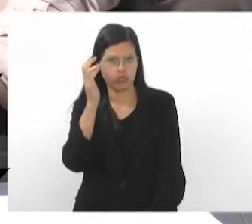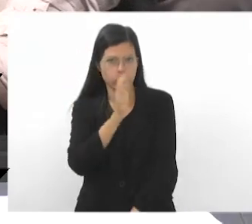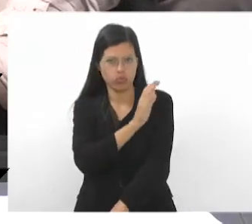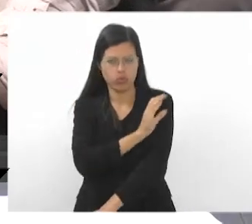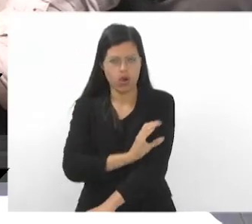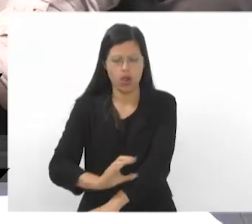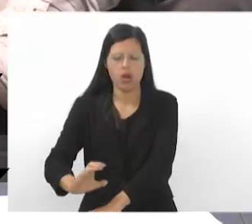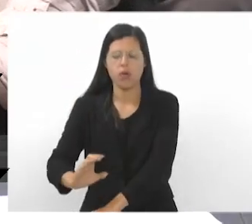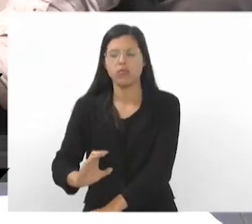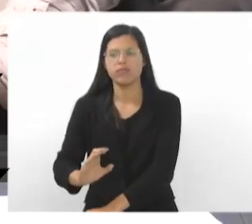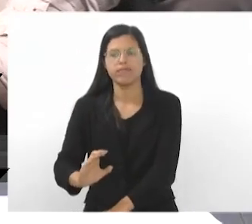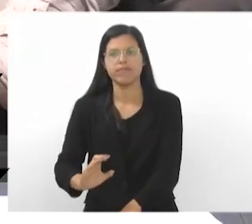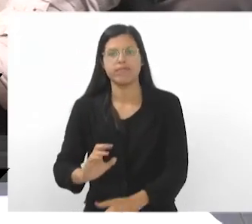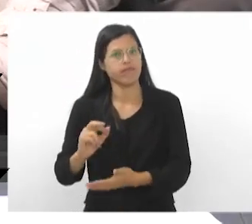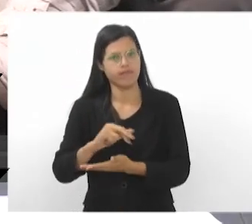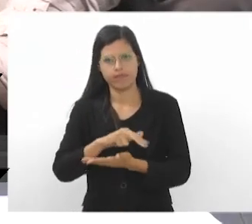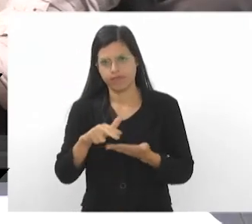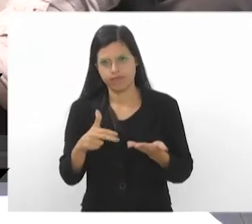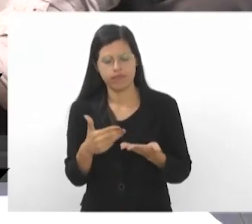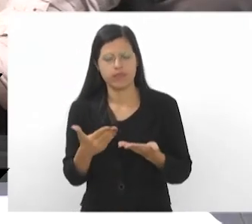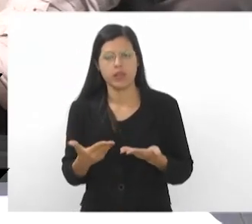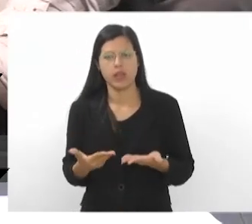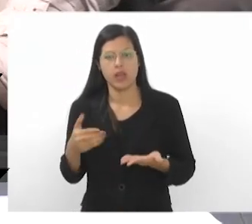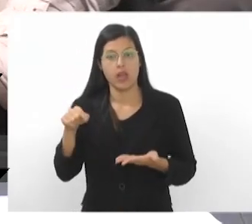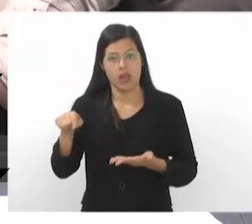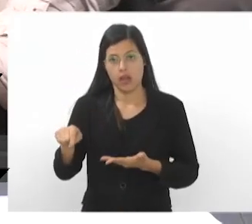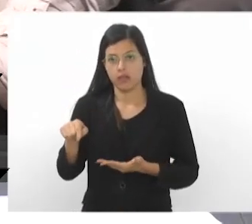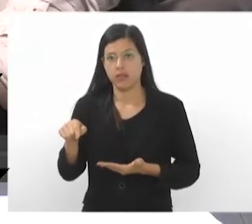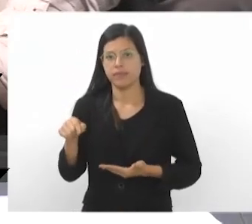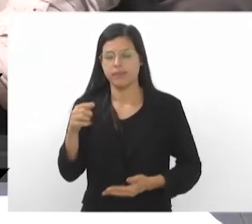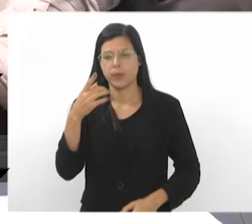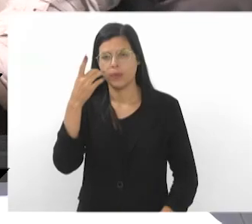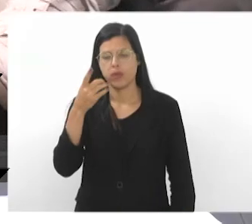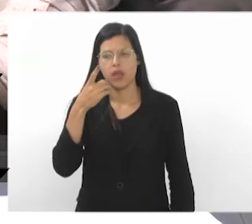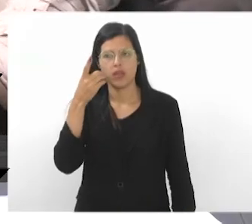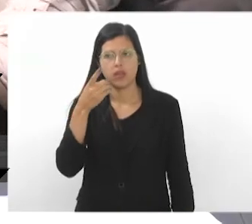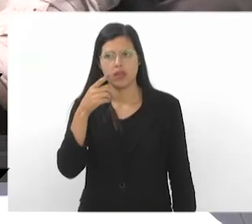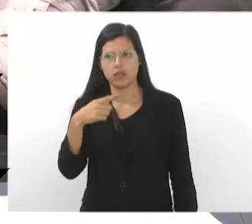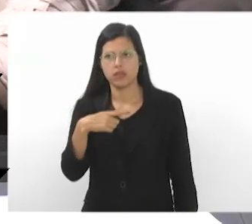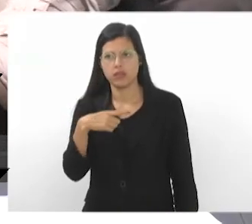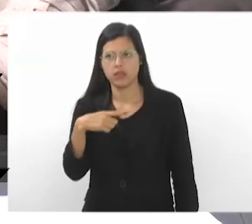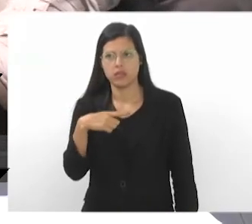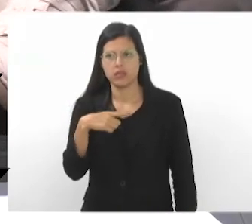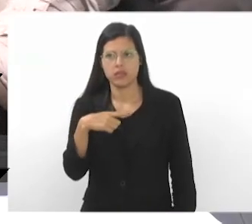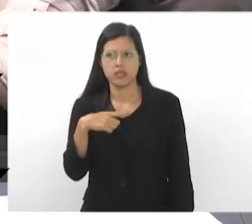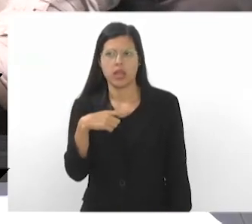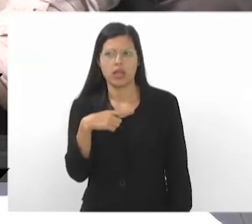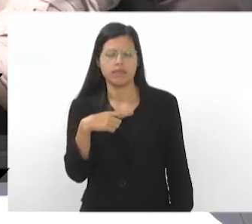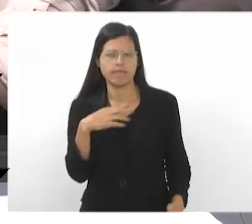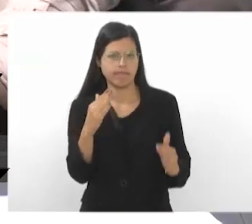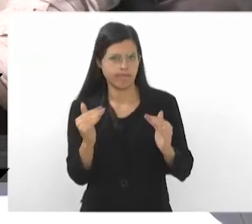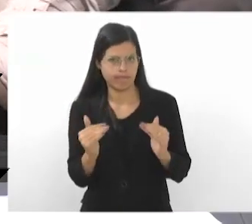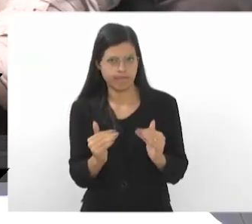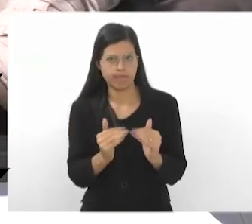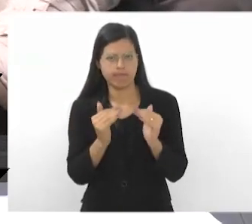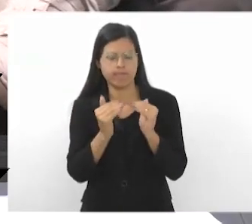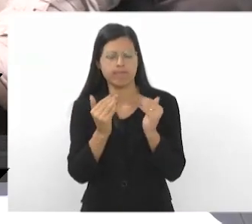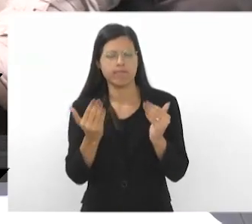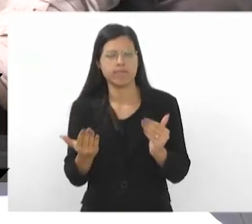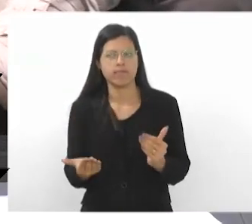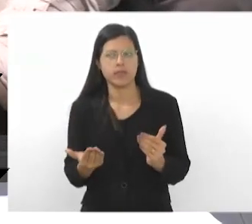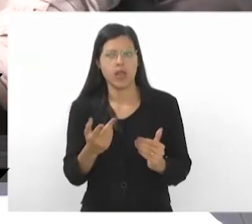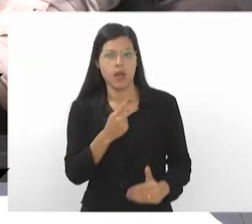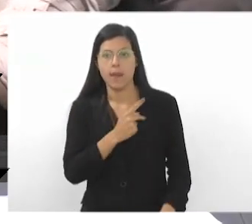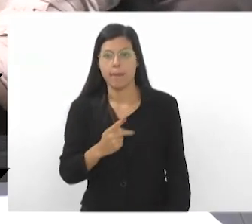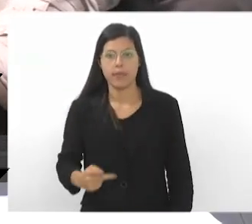cultural, etc. E ela tem plena concordância, deputada Verônica, que preside